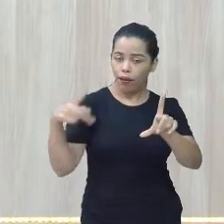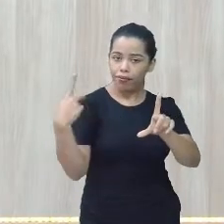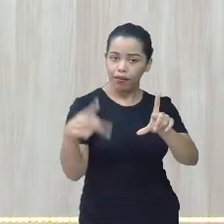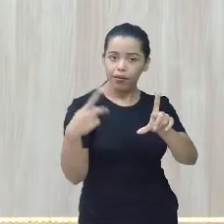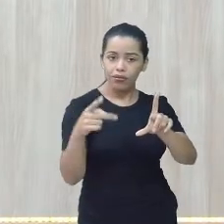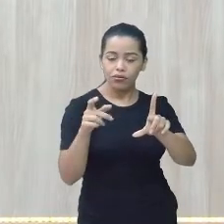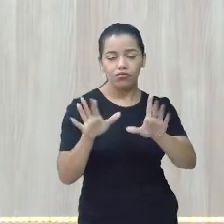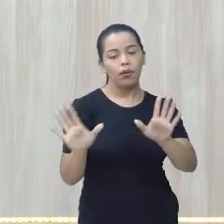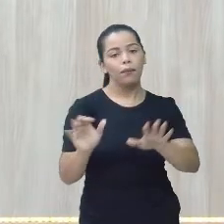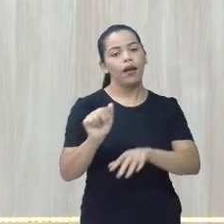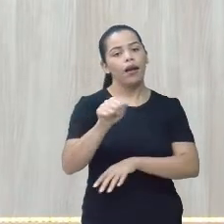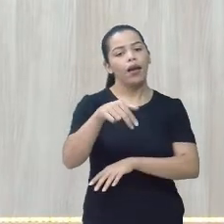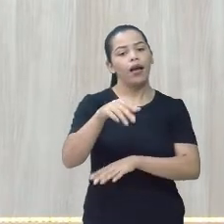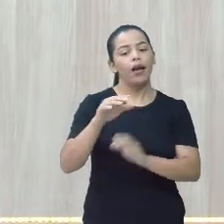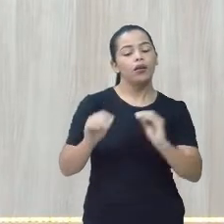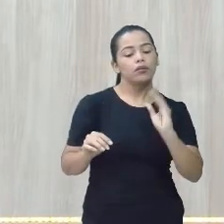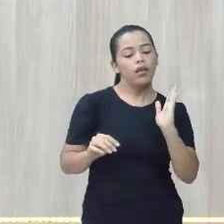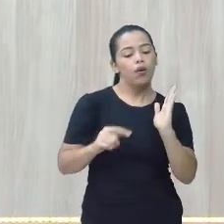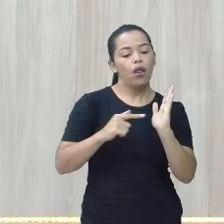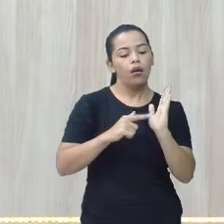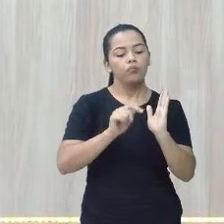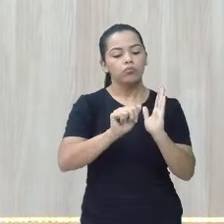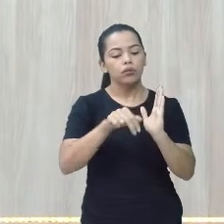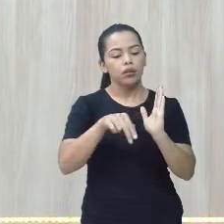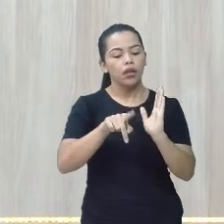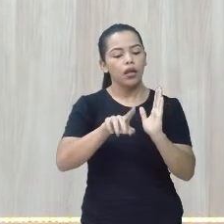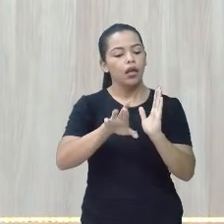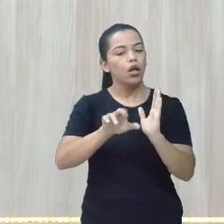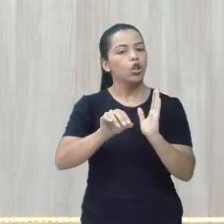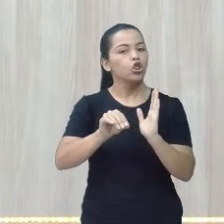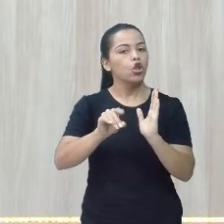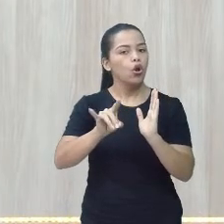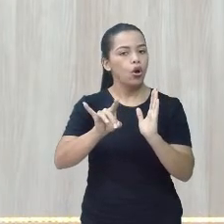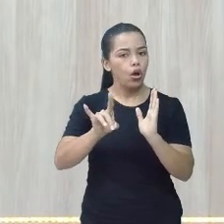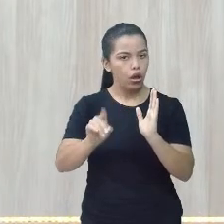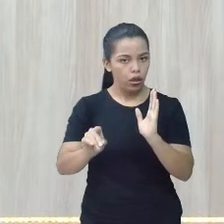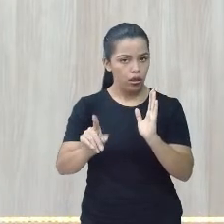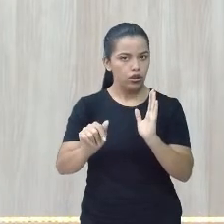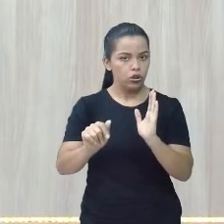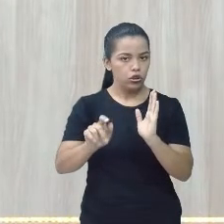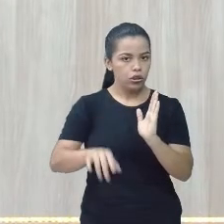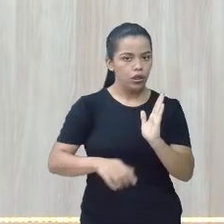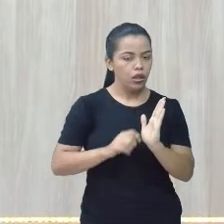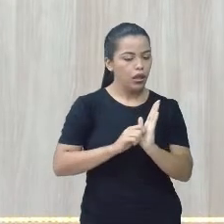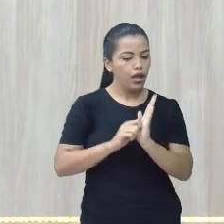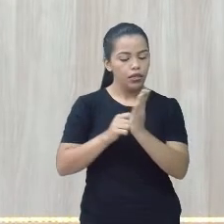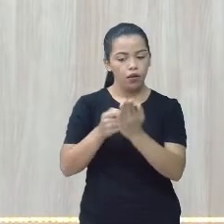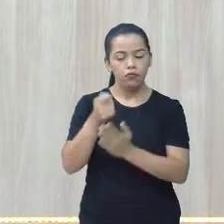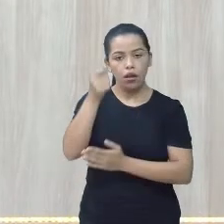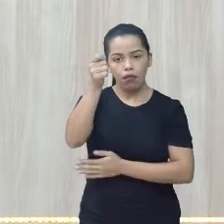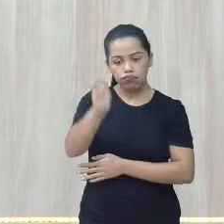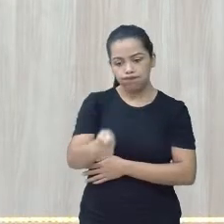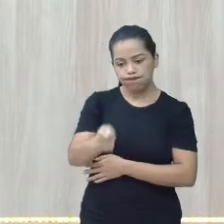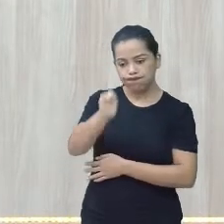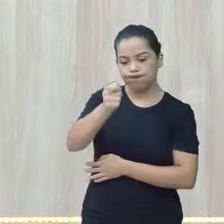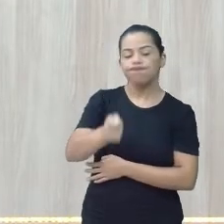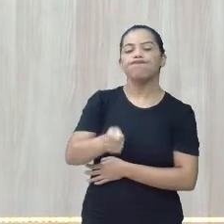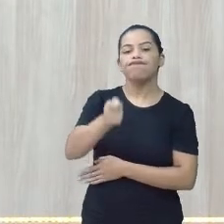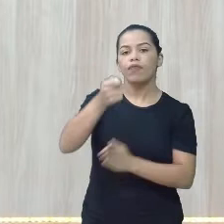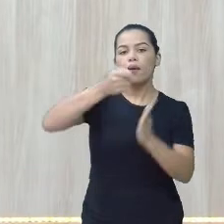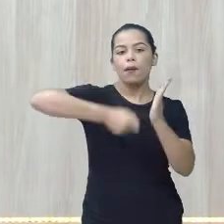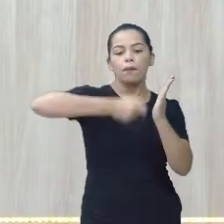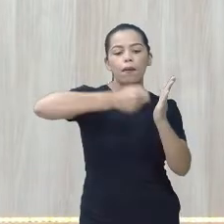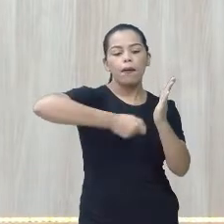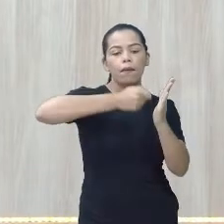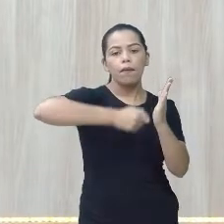celular Android primeiro. Então, você aponta a câmera do seu celular para o QR Code que está na tela e ele vai lhe dar acesso